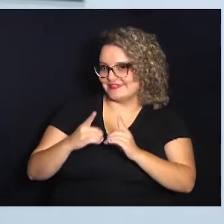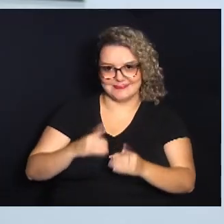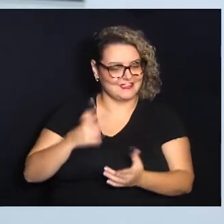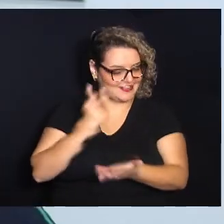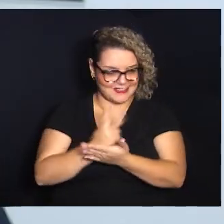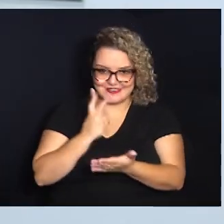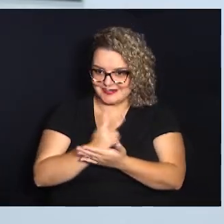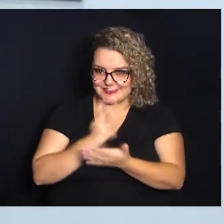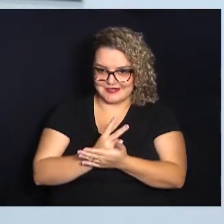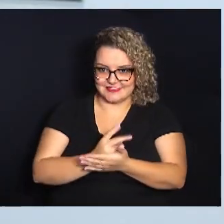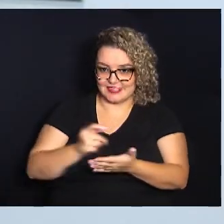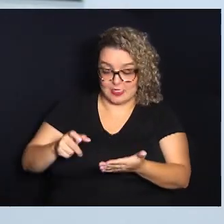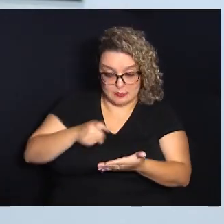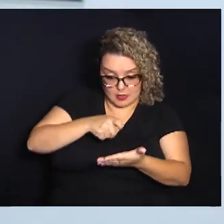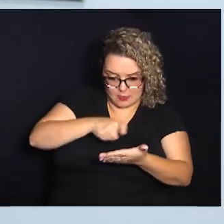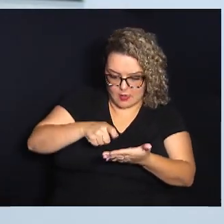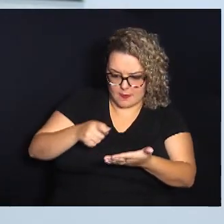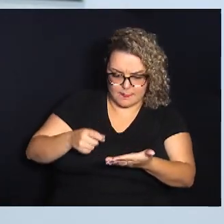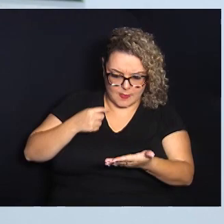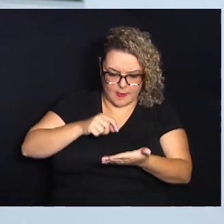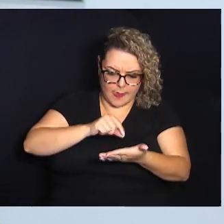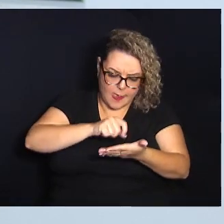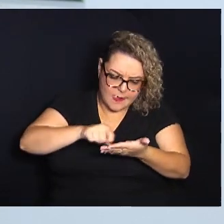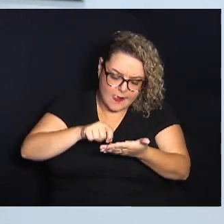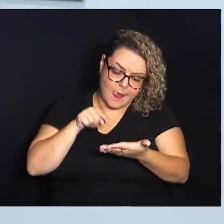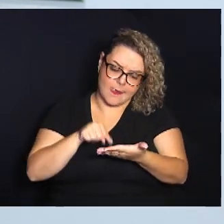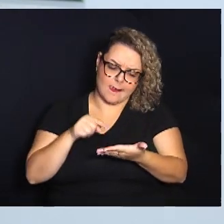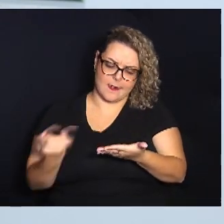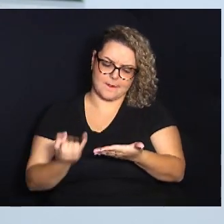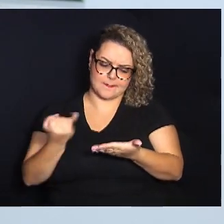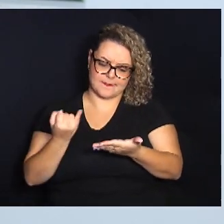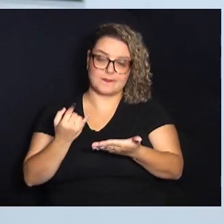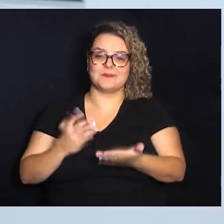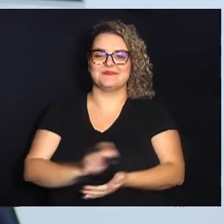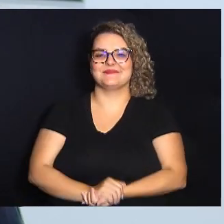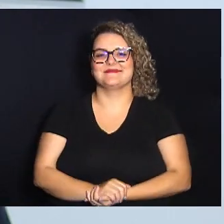didático está lá toda hora e do lado um marca-texto. Qualquer coisa que eu vou lá, eu grifo e falo, isso aqui é importante.